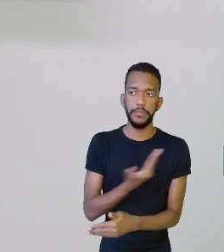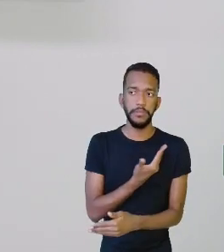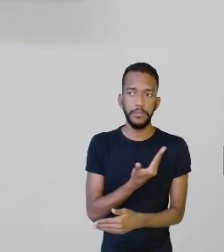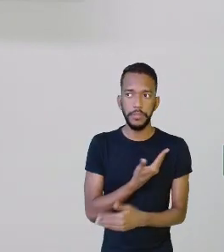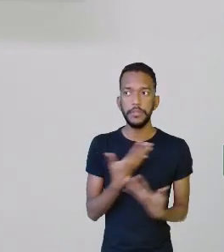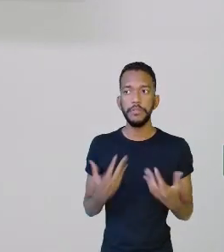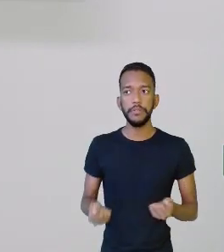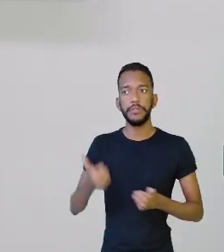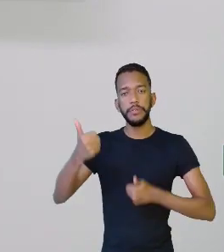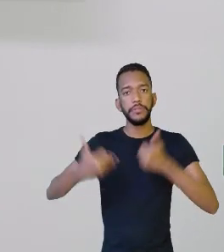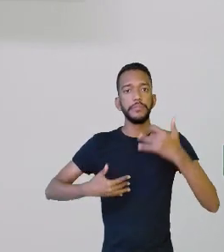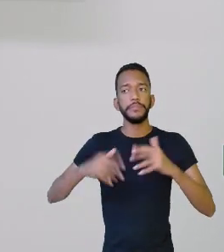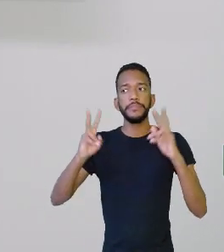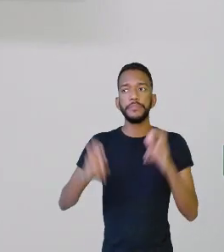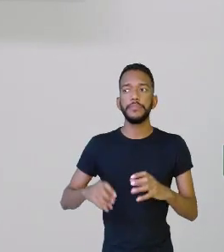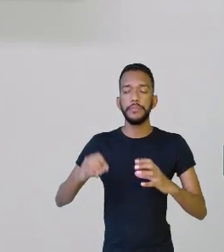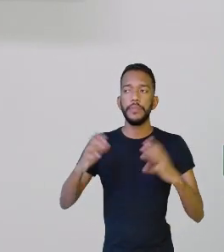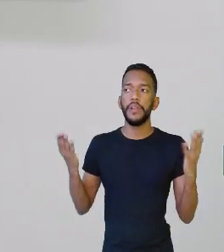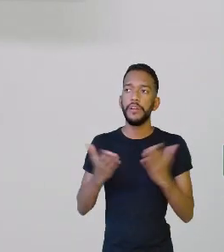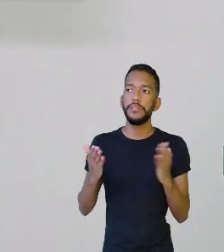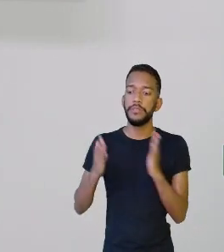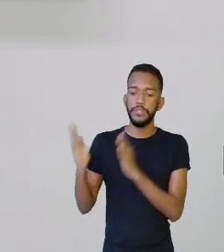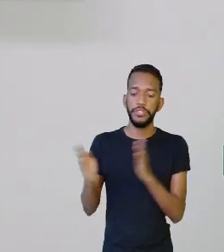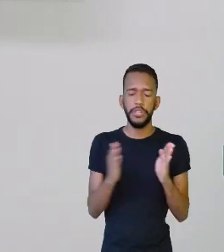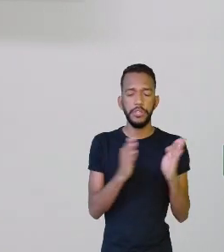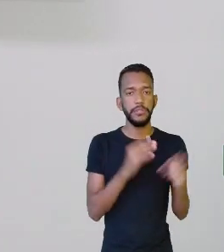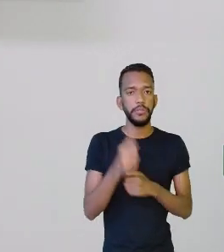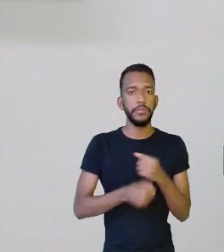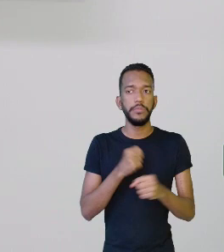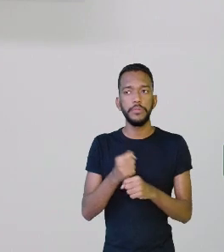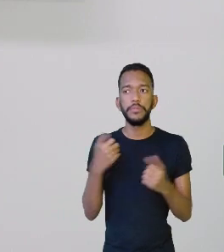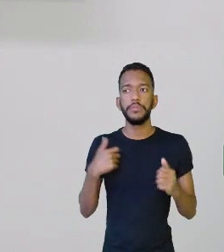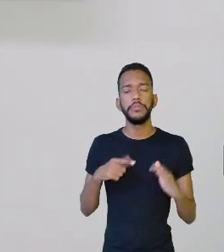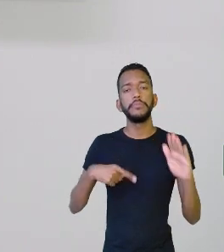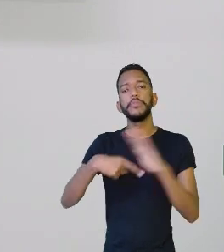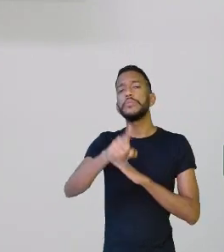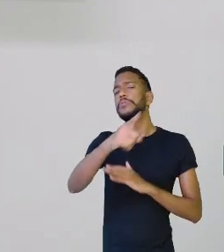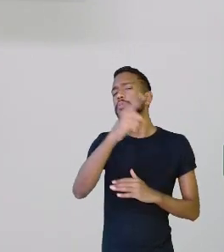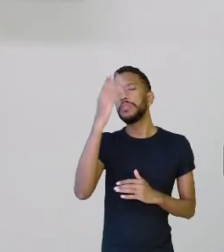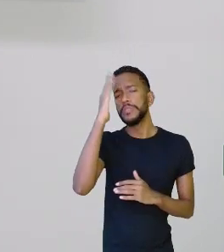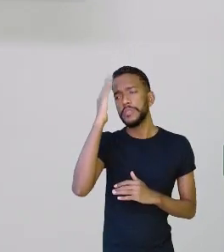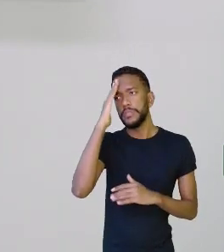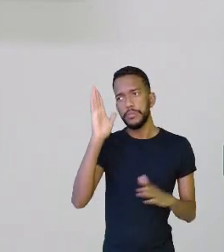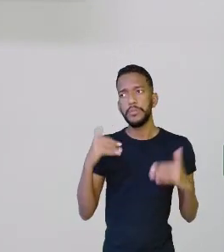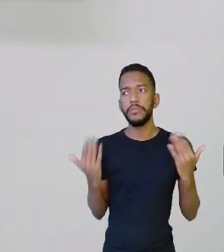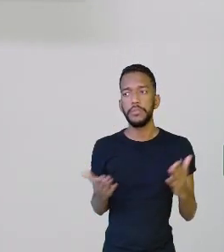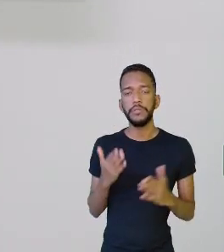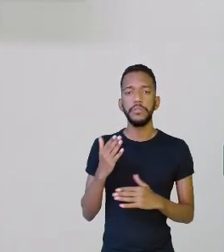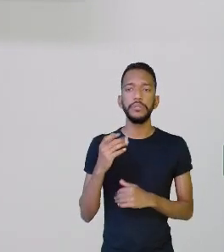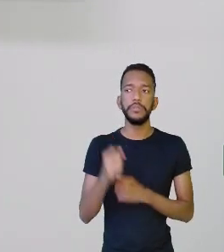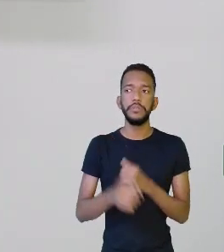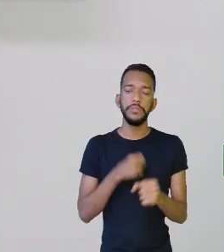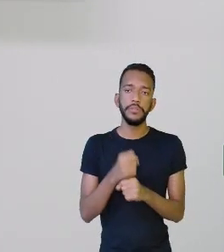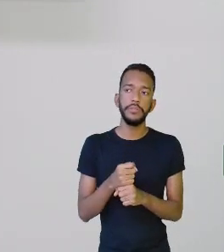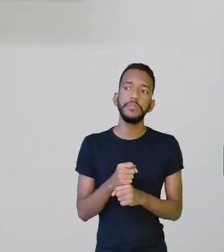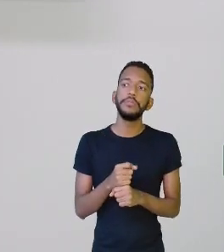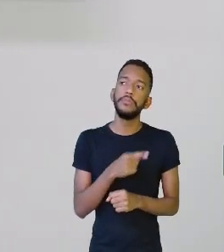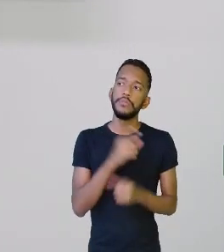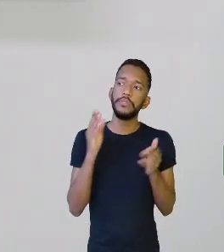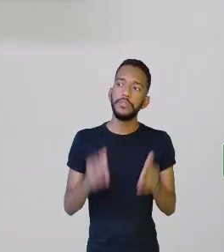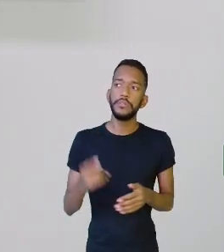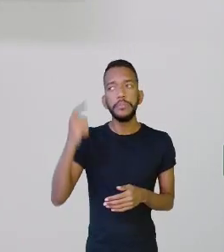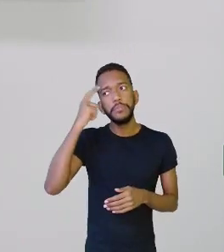e vamos falar sobre as estações do ano. Eu deixei uma pergunta aí no ar. Vocês sabem quais são as estações do ano? E vocês pararam